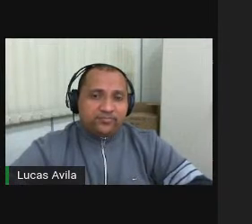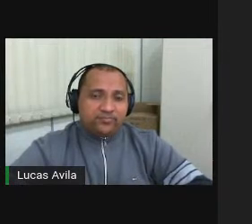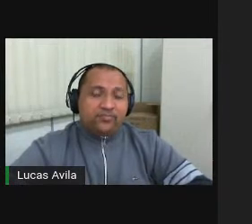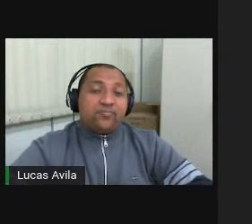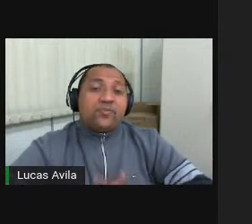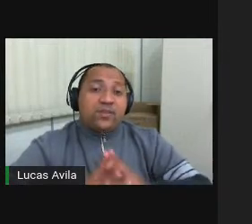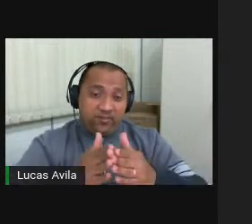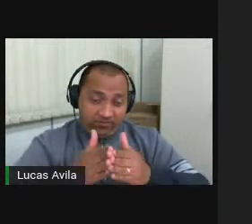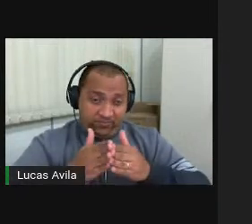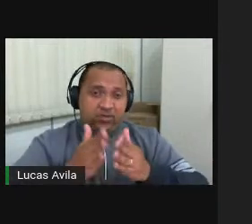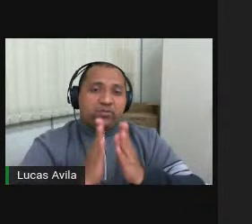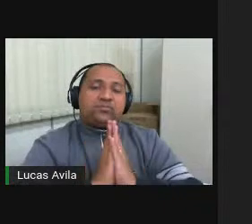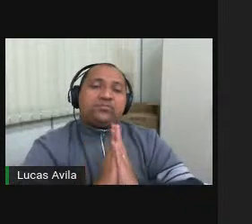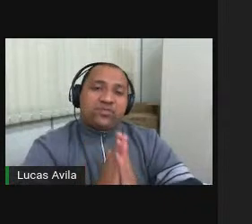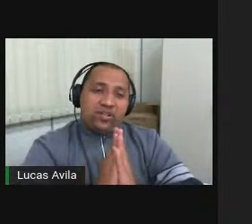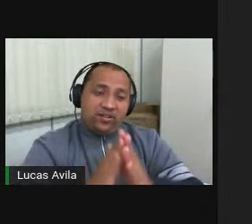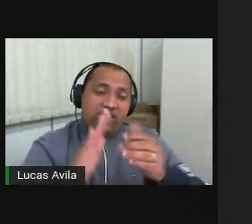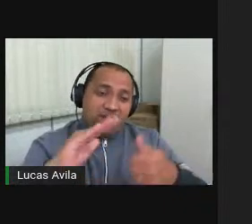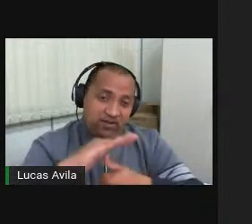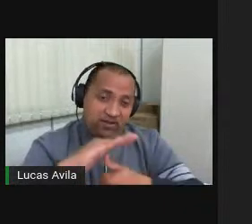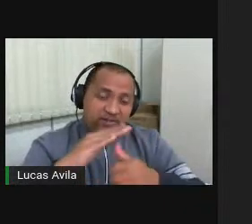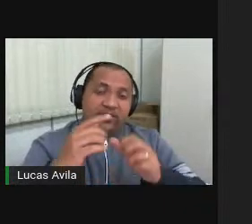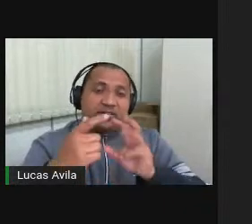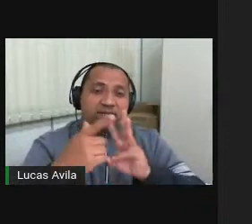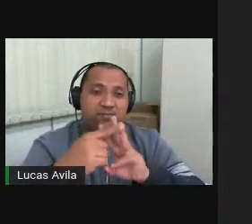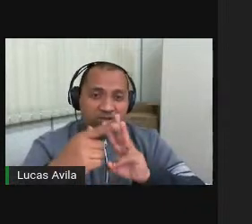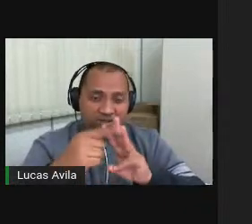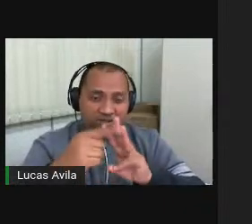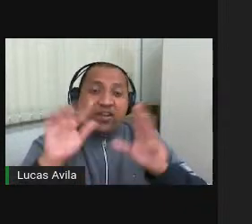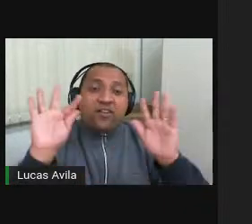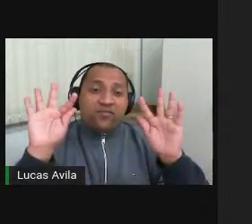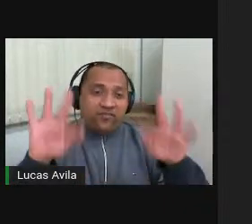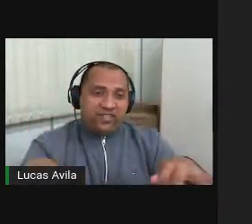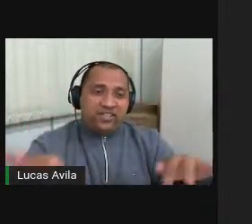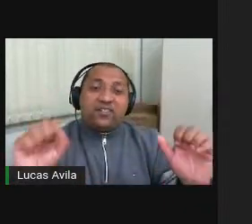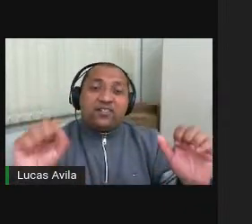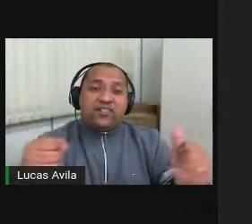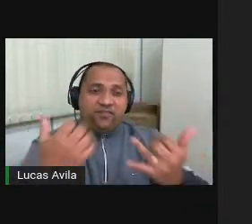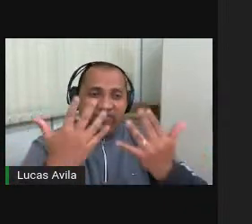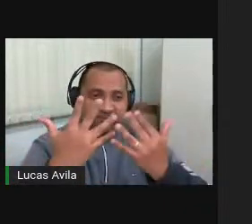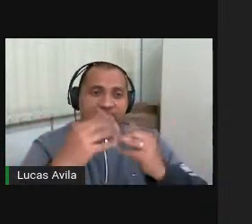Solicitamos à senhora pró-reitora o encerramento dessa sessão solene.